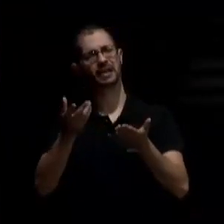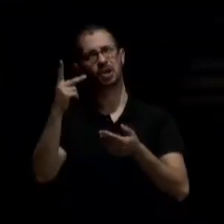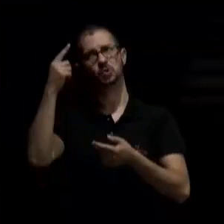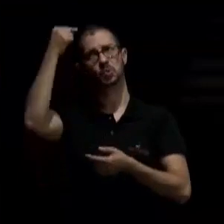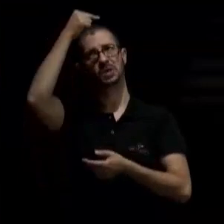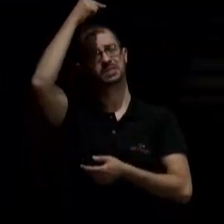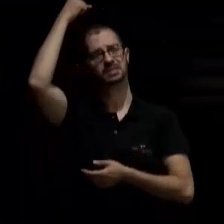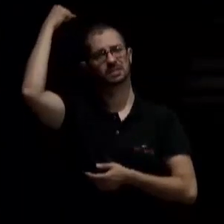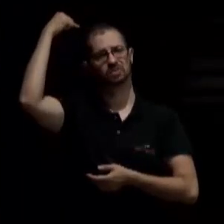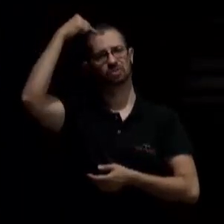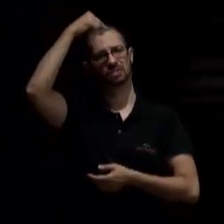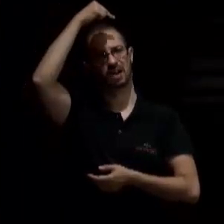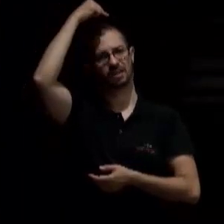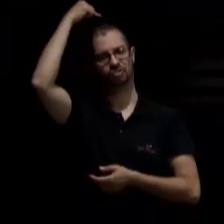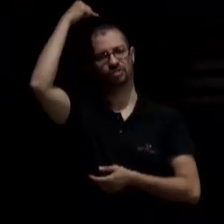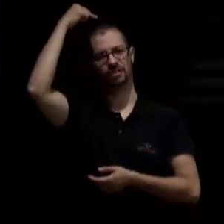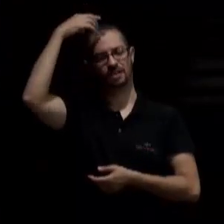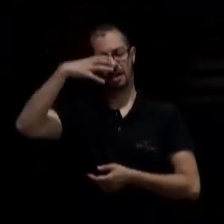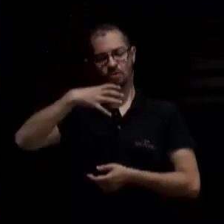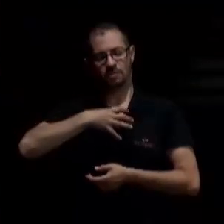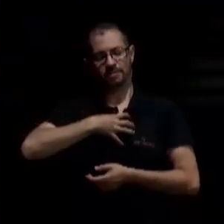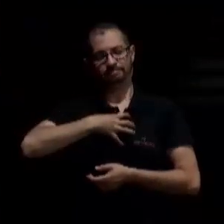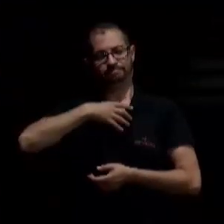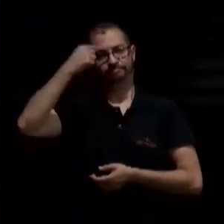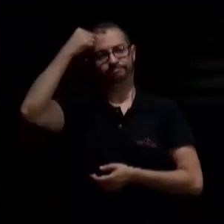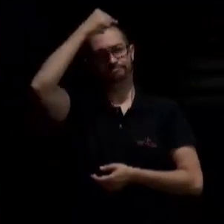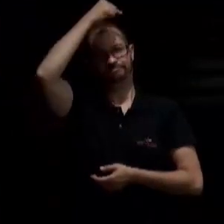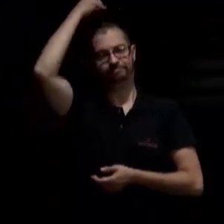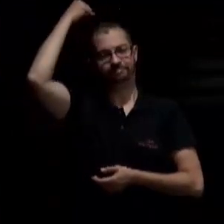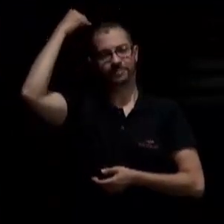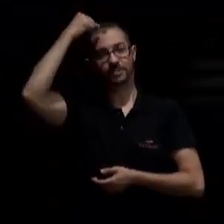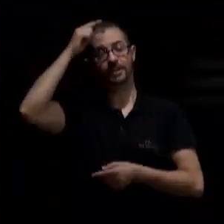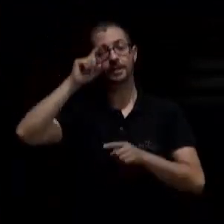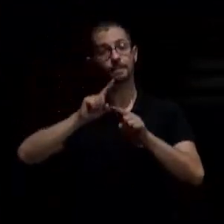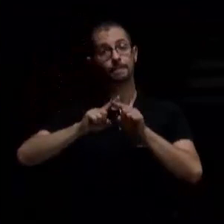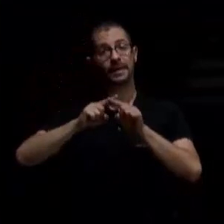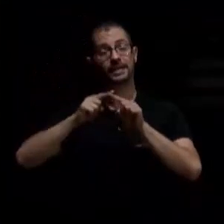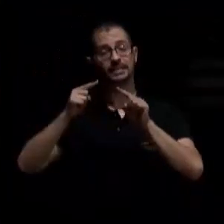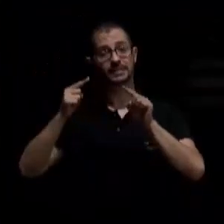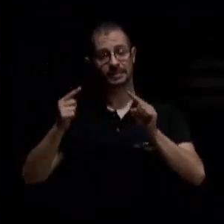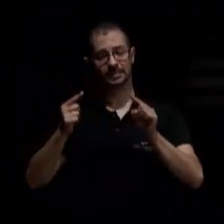divindade, a essência da sua divindade, mas ele ia ficar contido